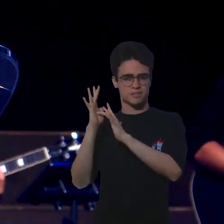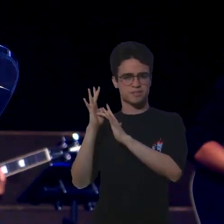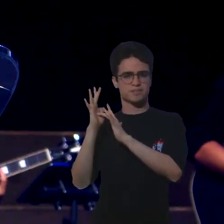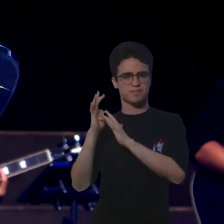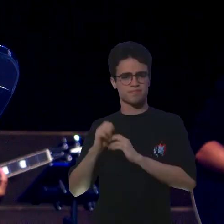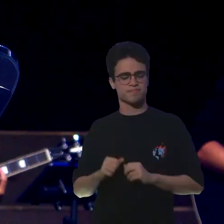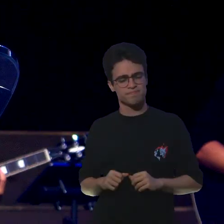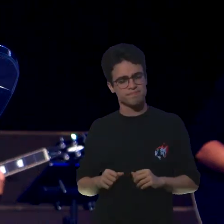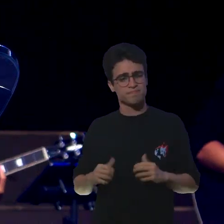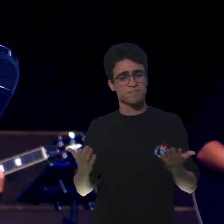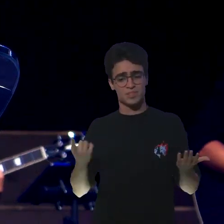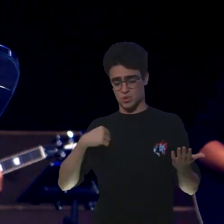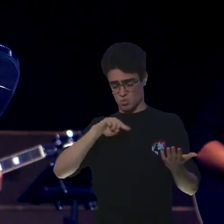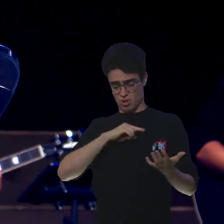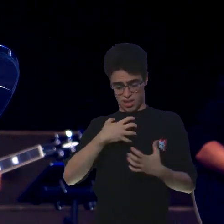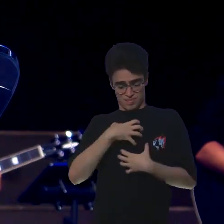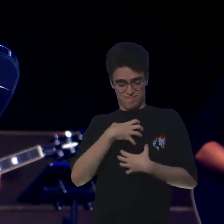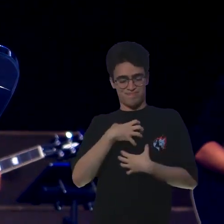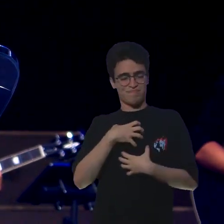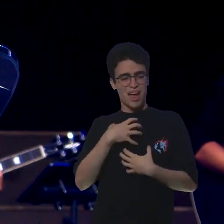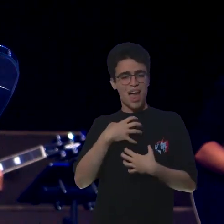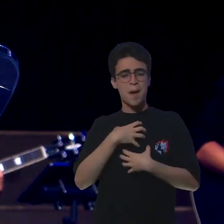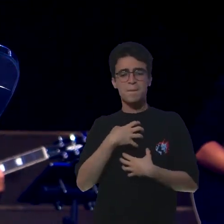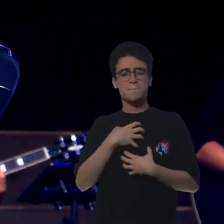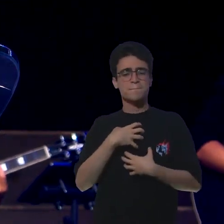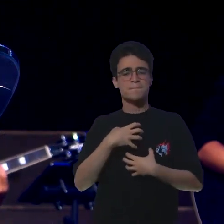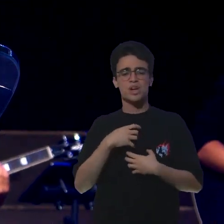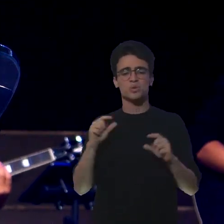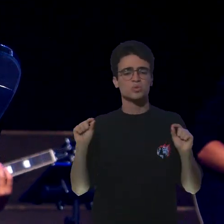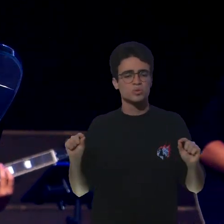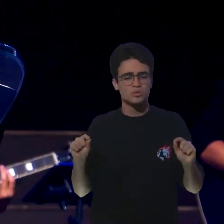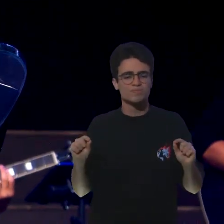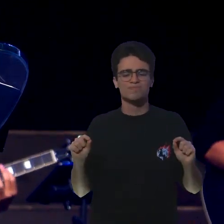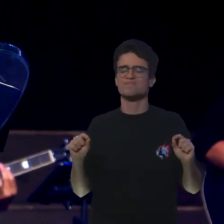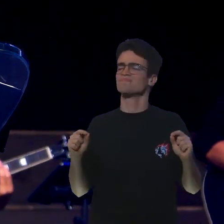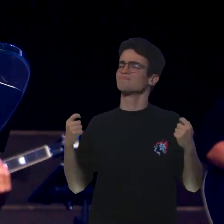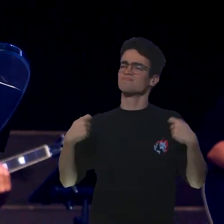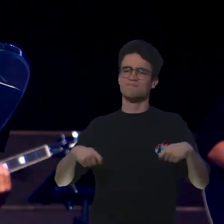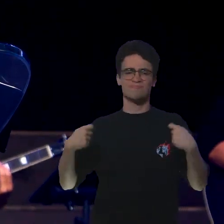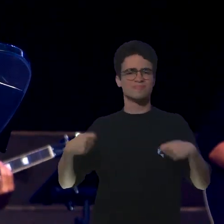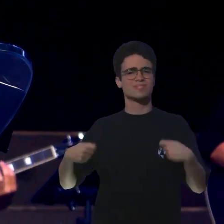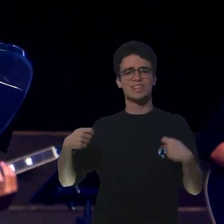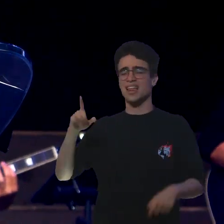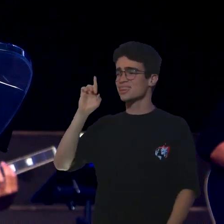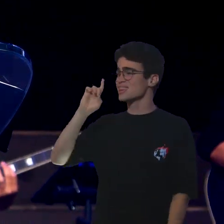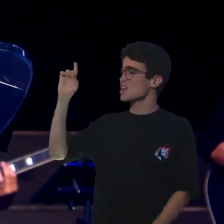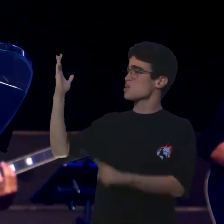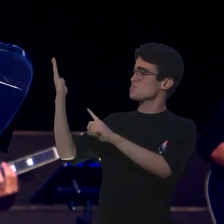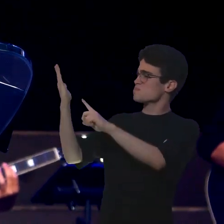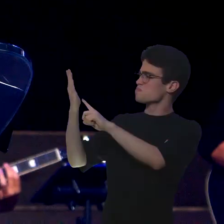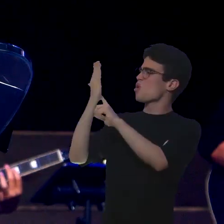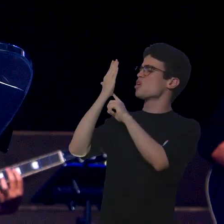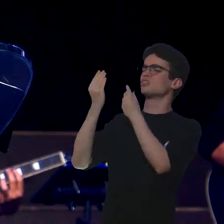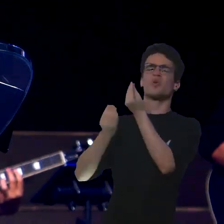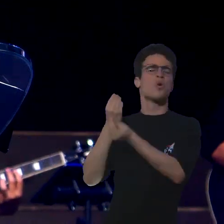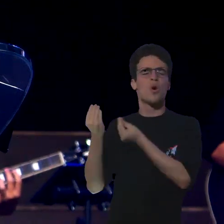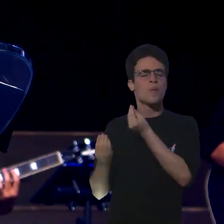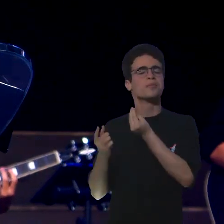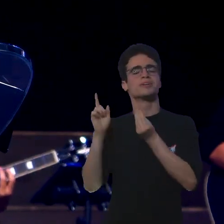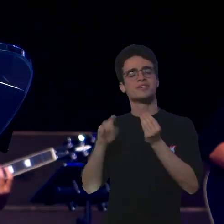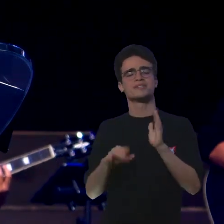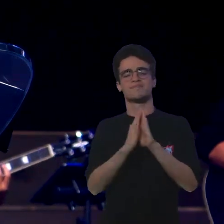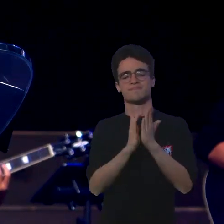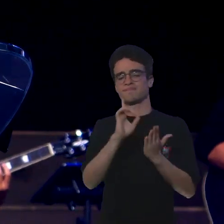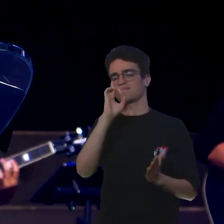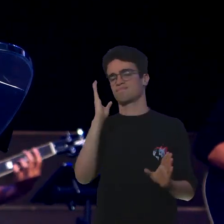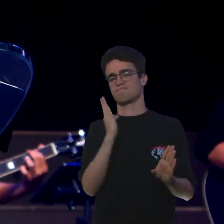Que nosso sentimento seja de buscar a revelação pela palavra do Senhor, e